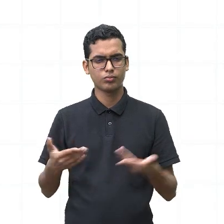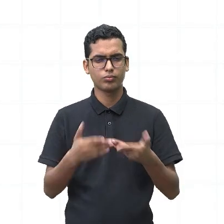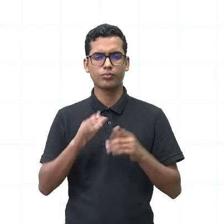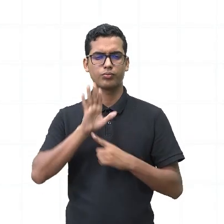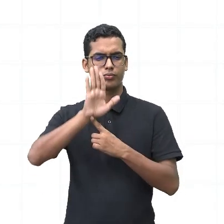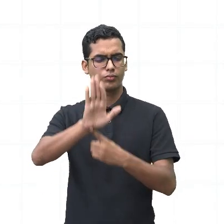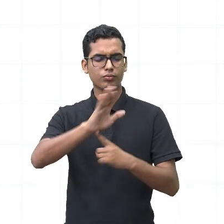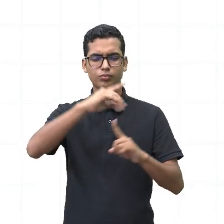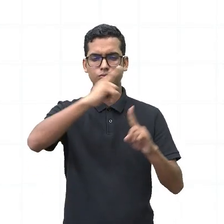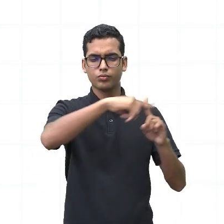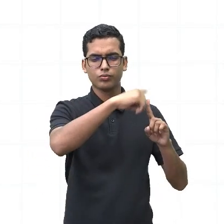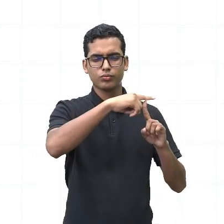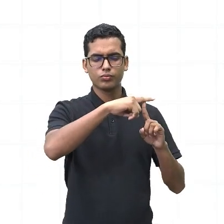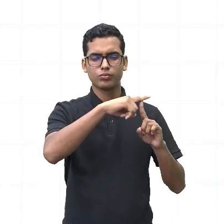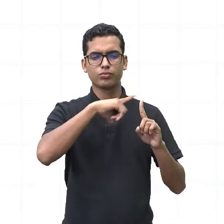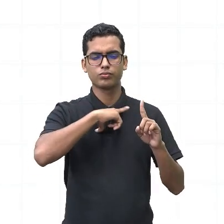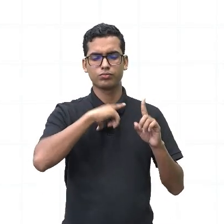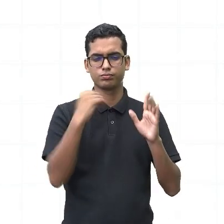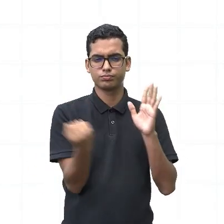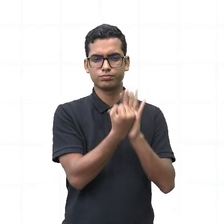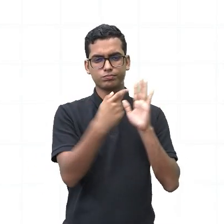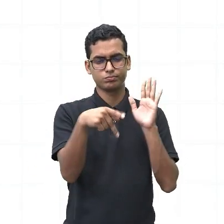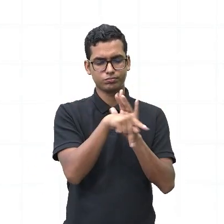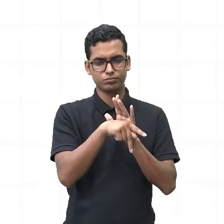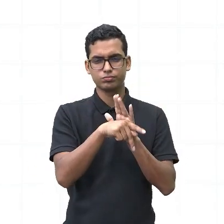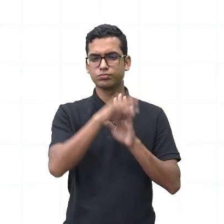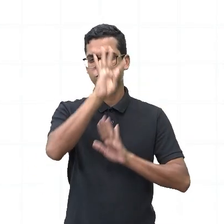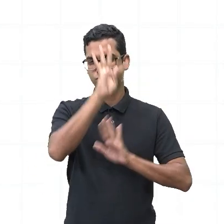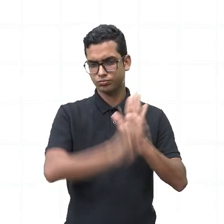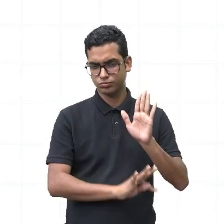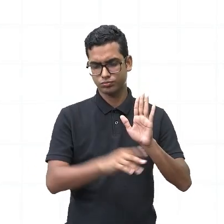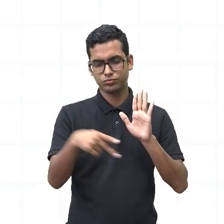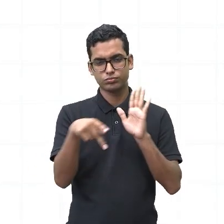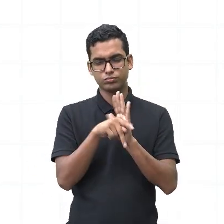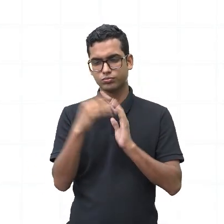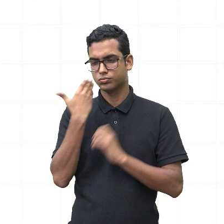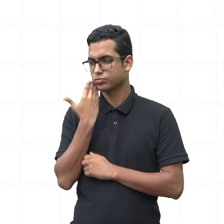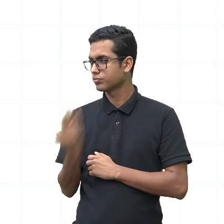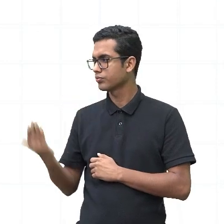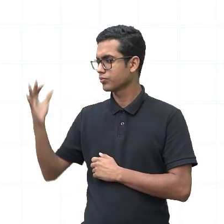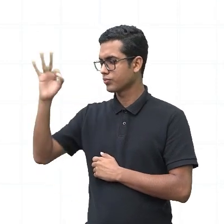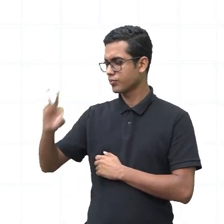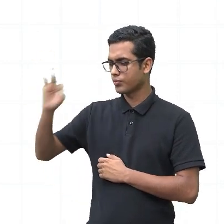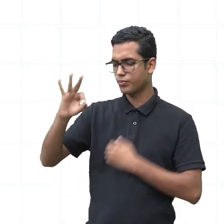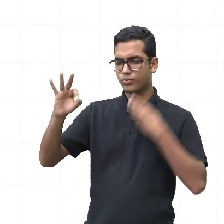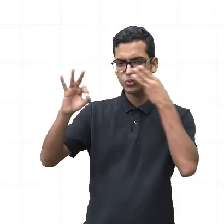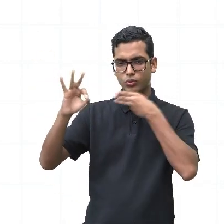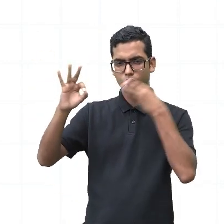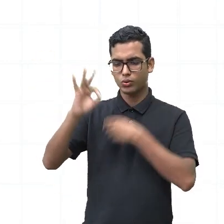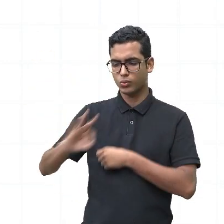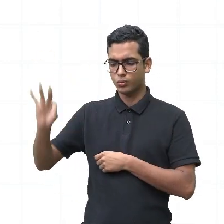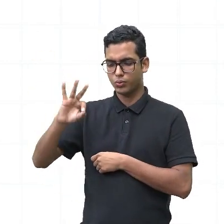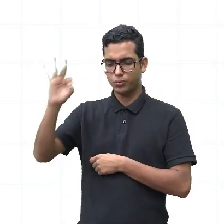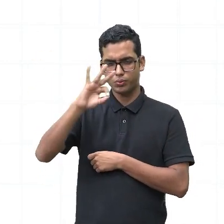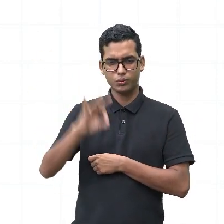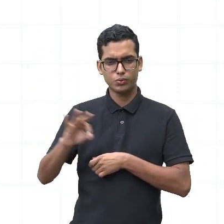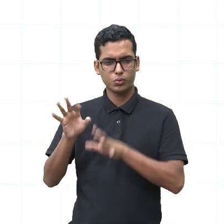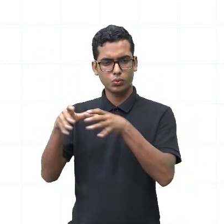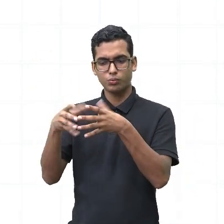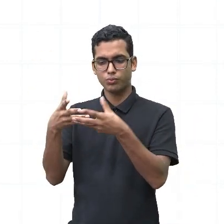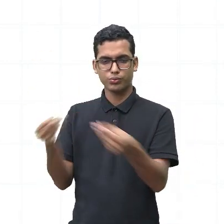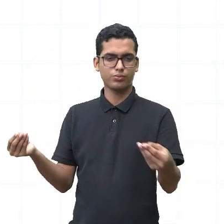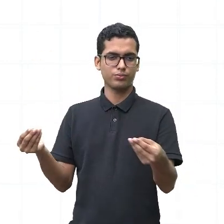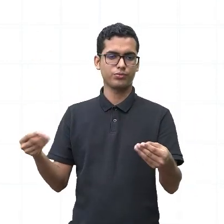Então, eu tenho aqui, que eu comentei para vocês, que foi o desaparecimento das abelhas. Observem